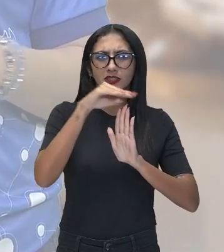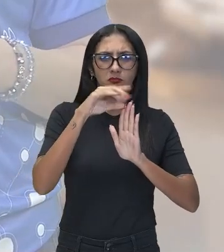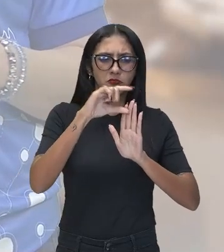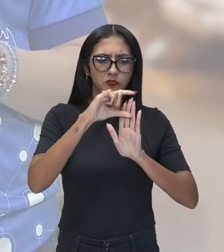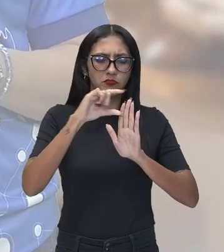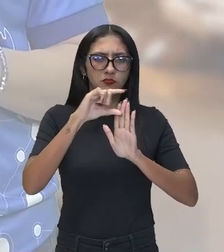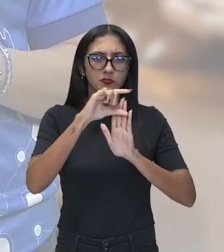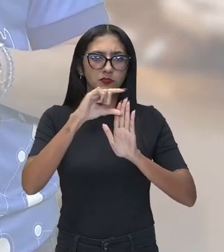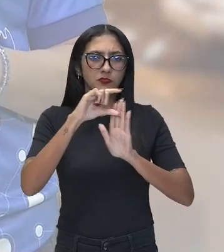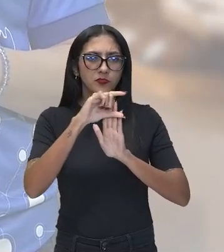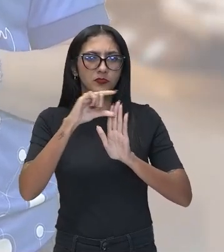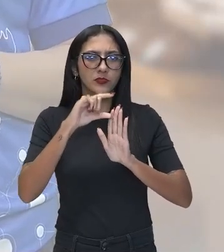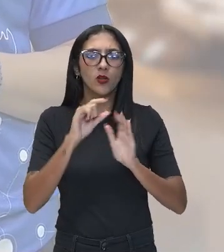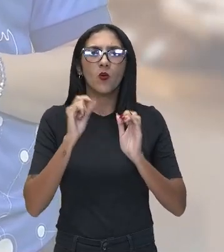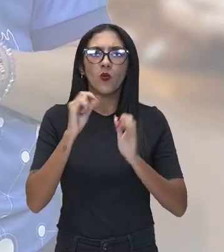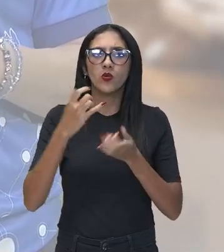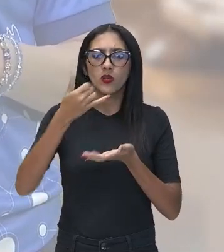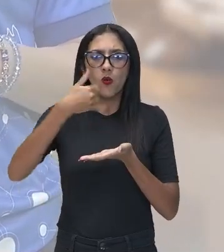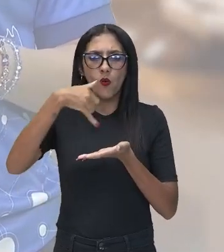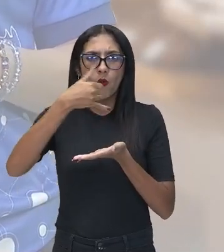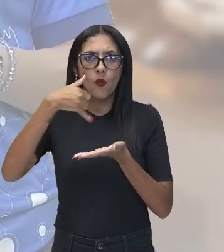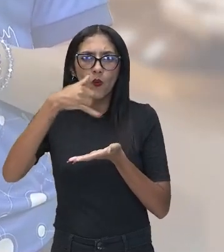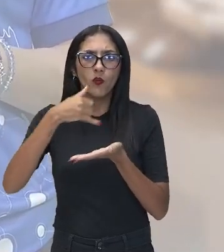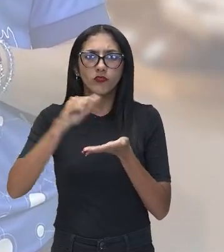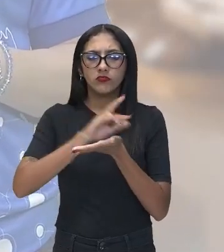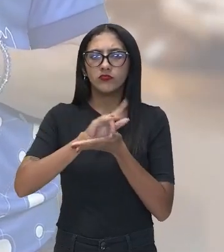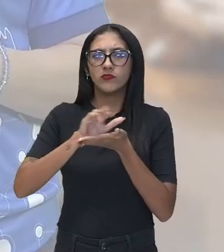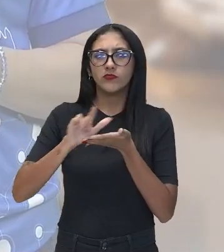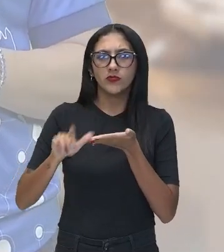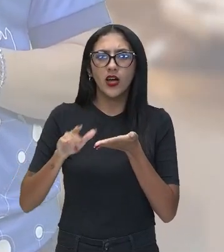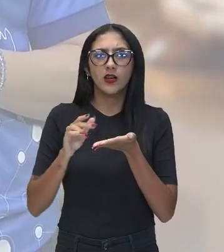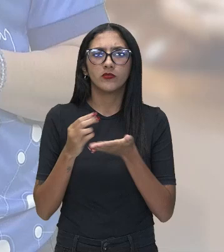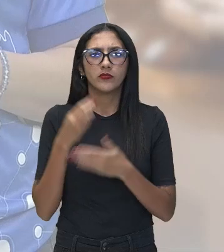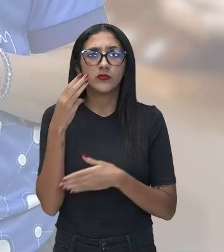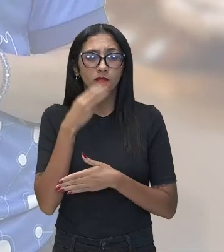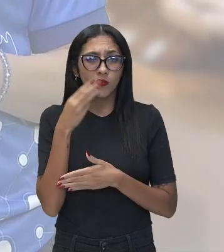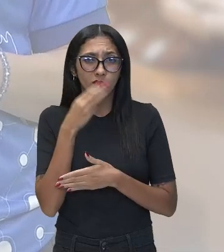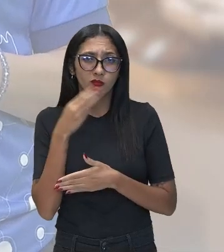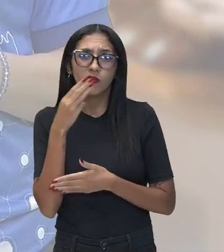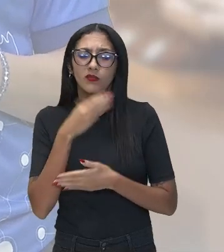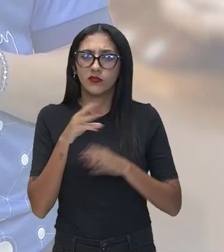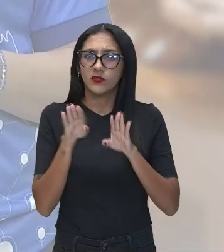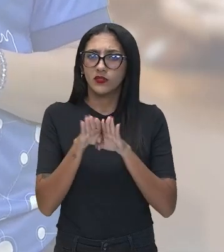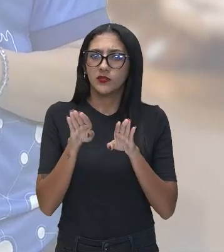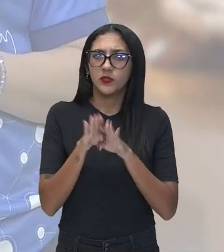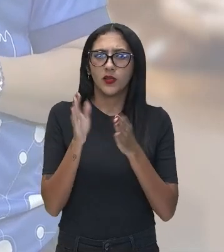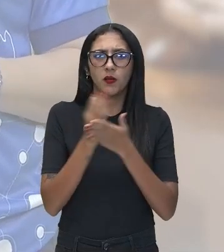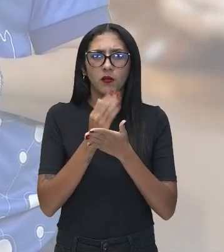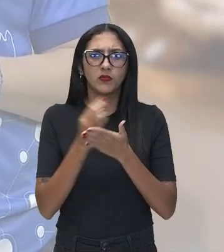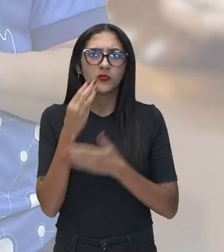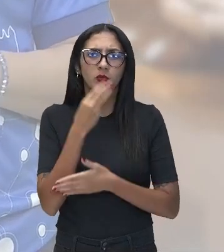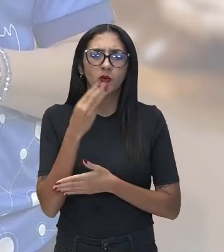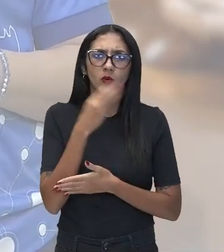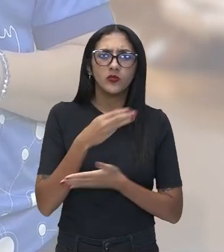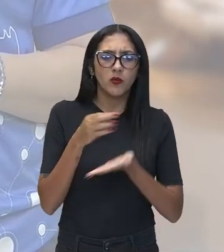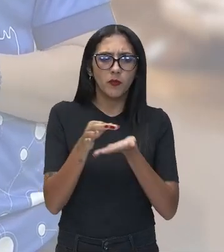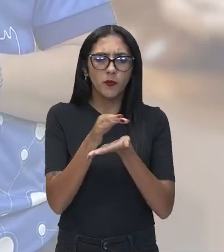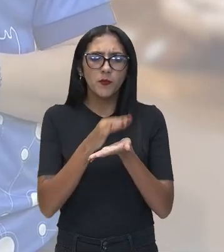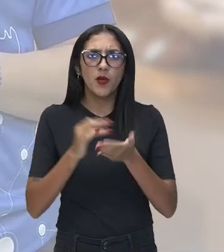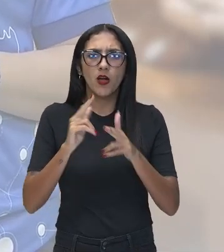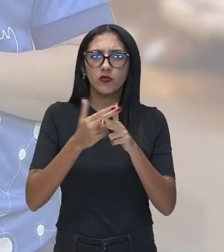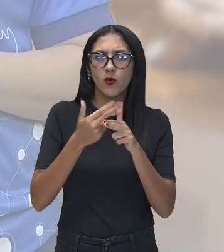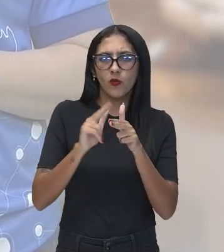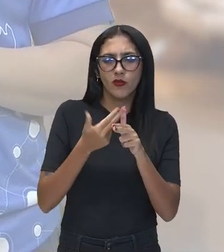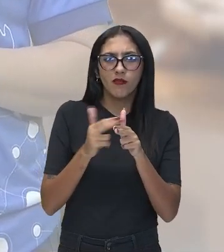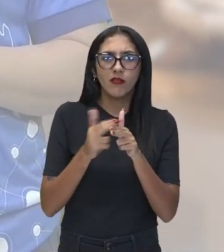as oleaginosas, né, aqueles doces também, alguns docinhos, por exemplo, brigadeiro, ou